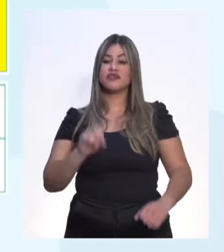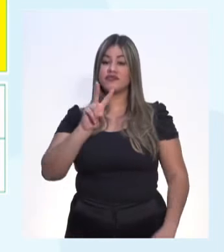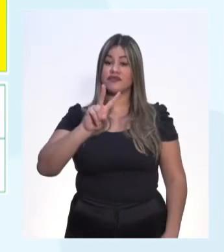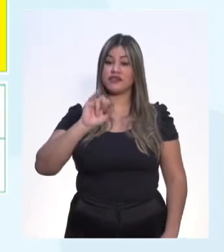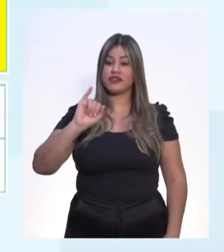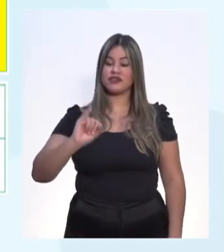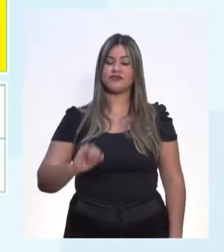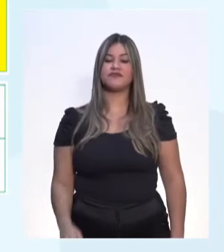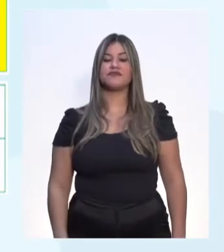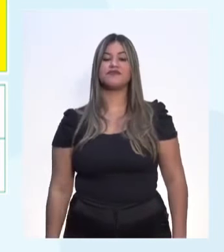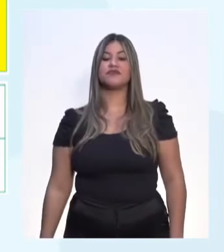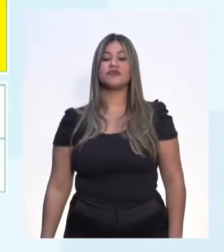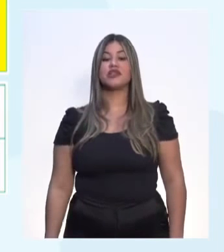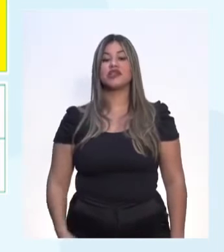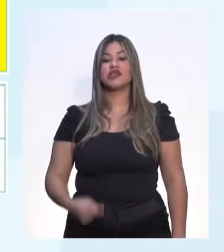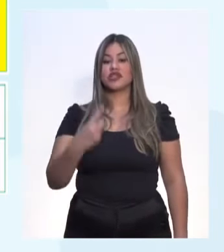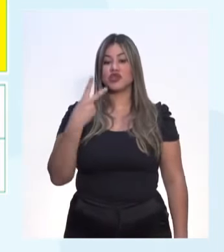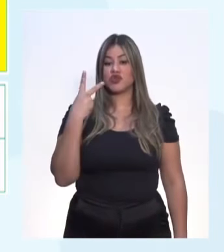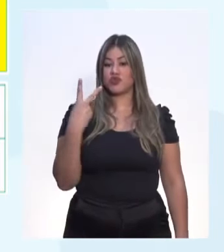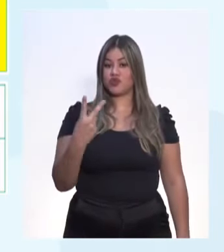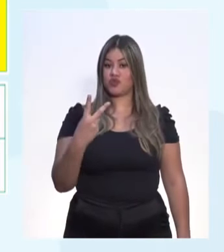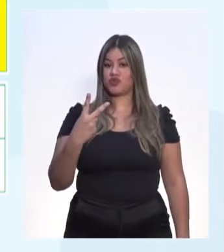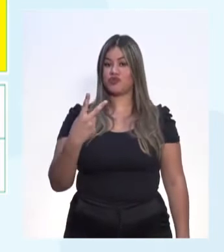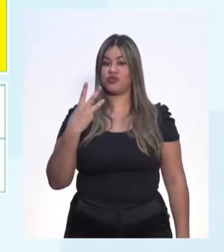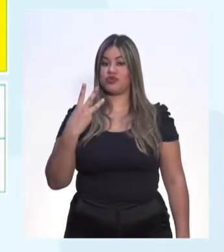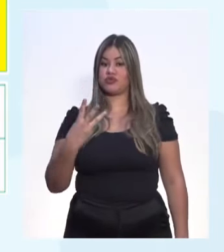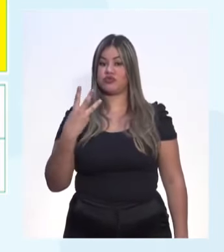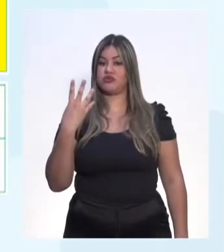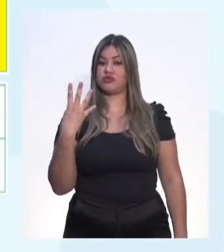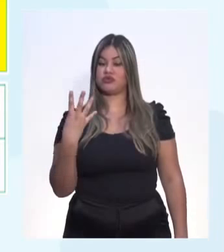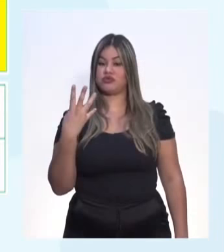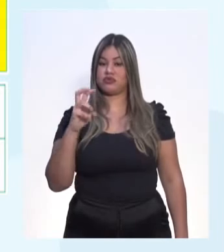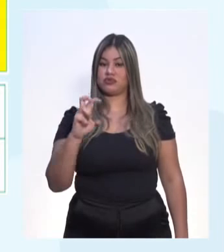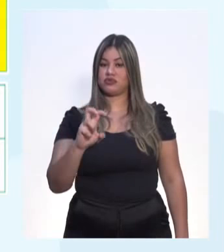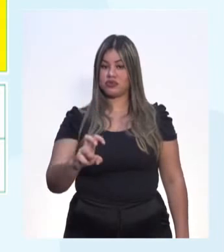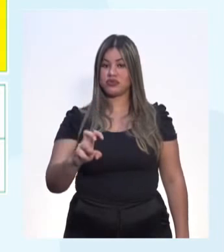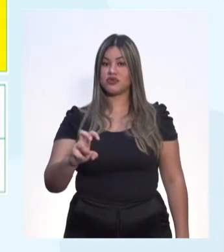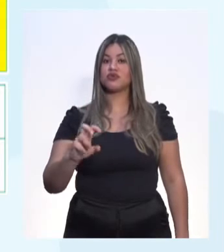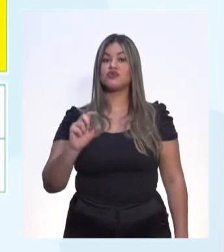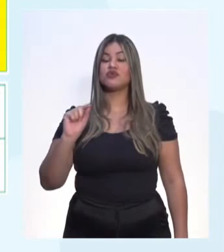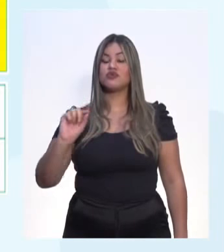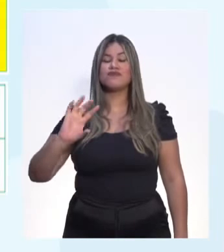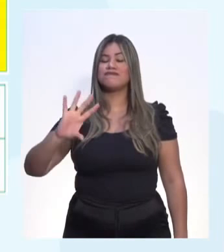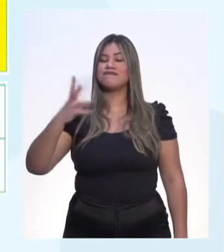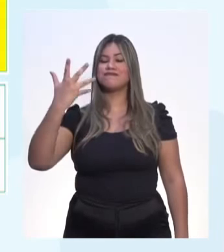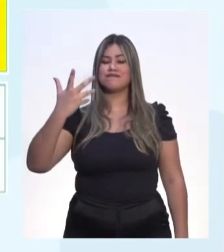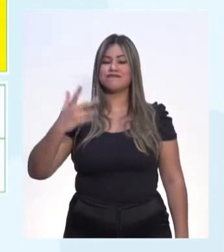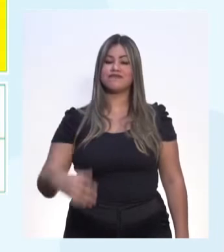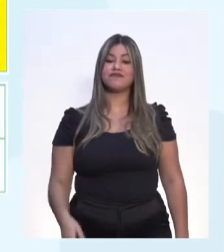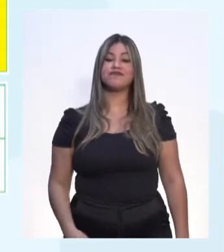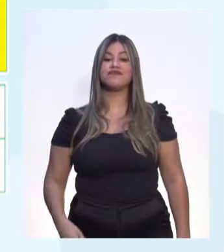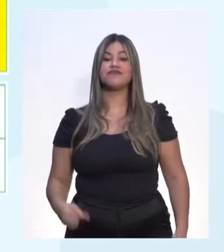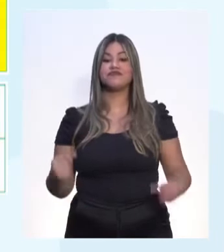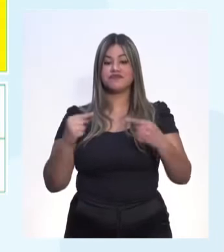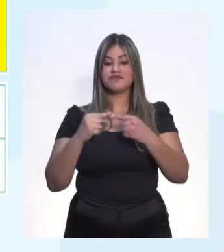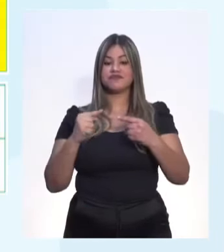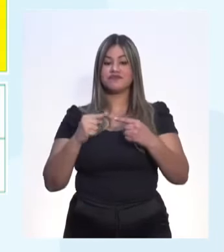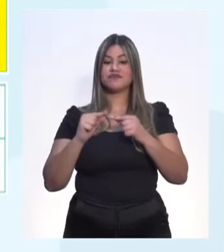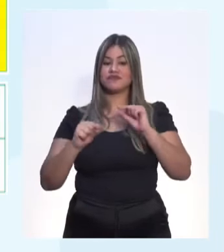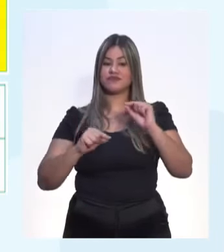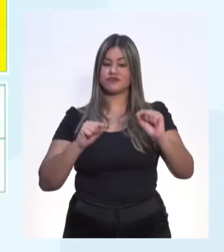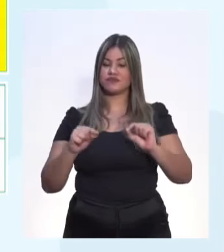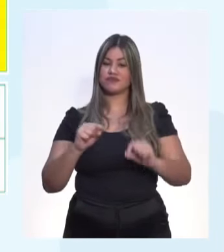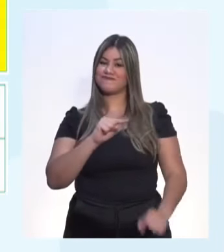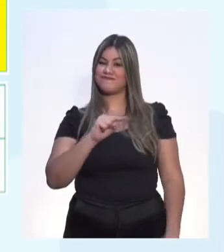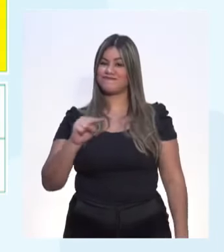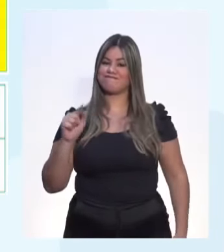ver e ue e aí o que que acontece O Jonas tá 2345 deixa eu pegar a caneta aqui a gente vai representar 2000